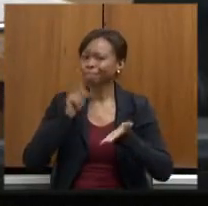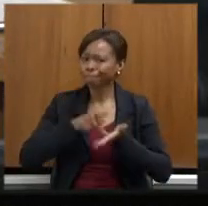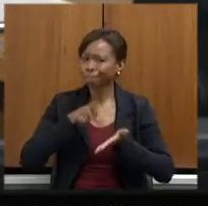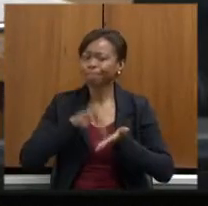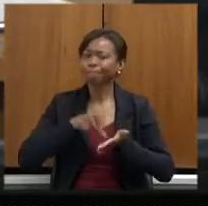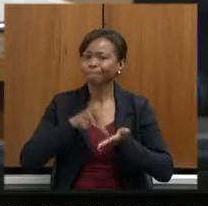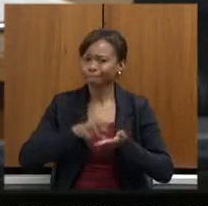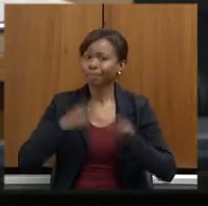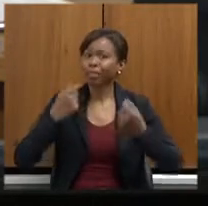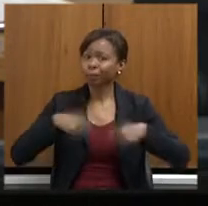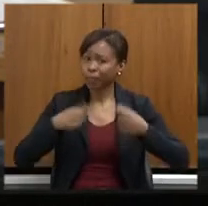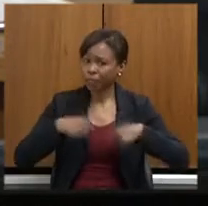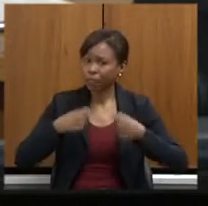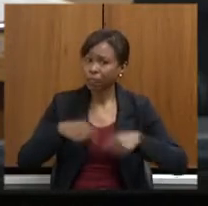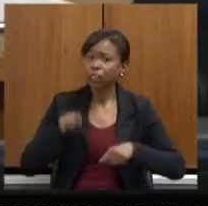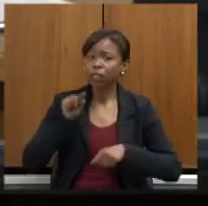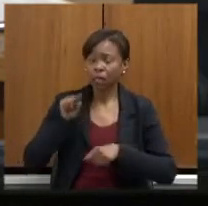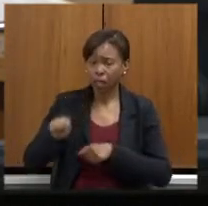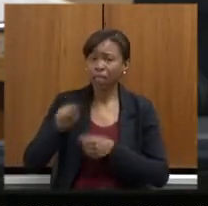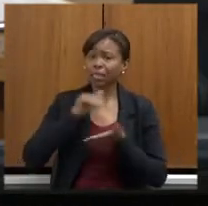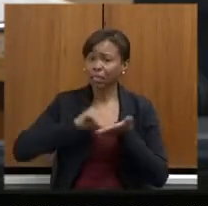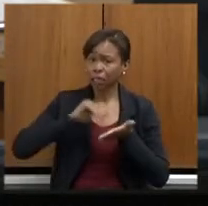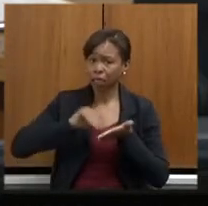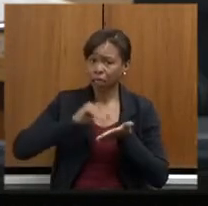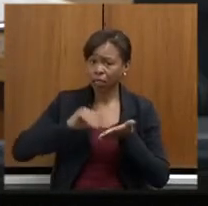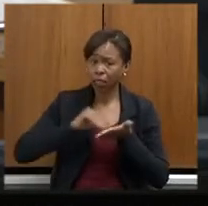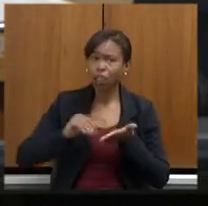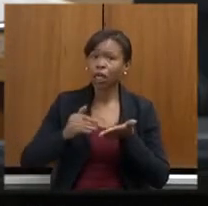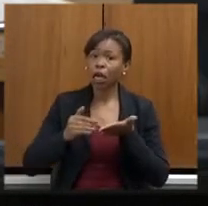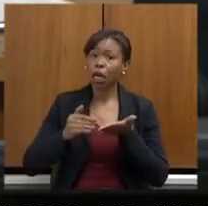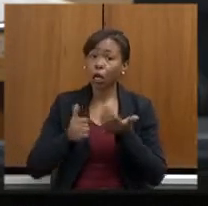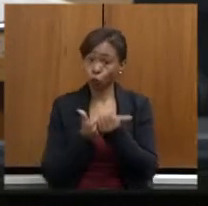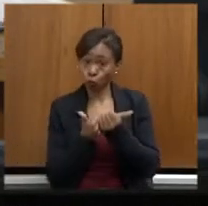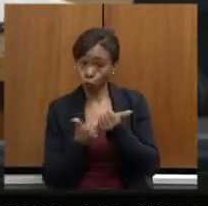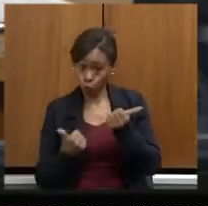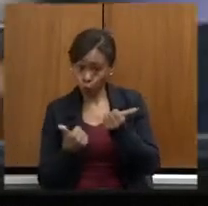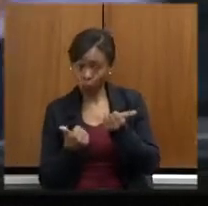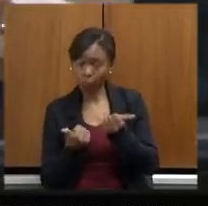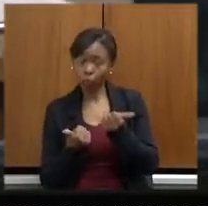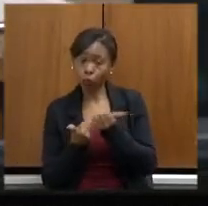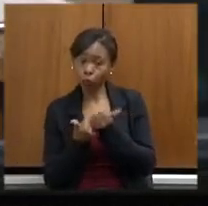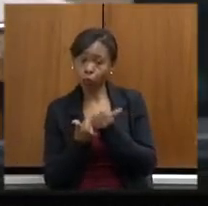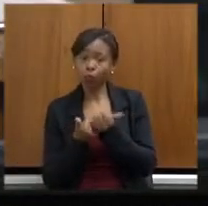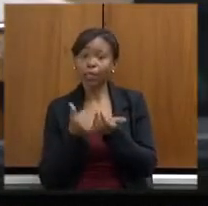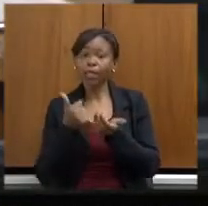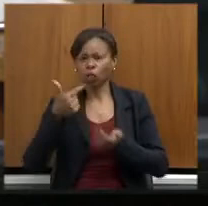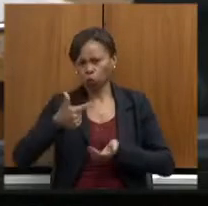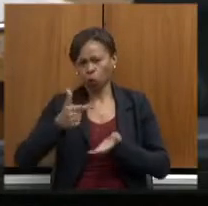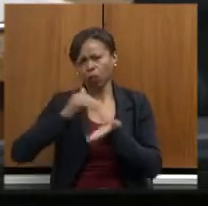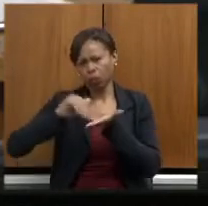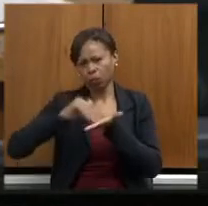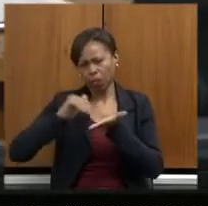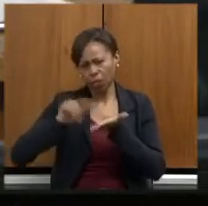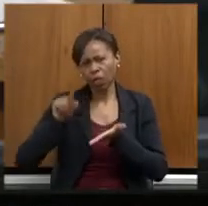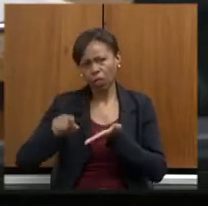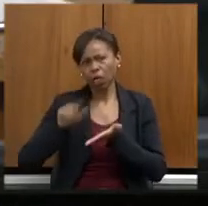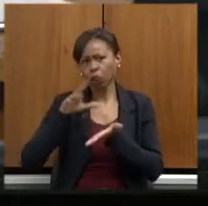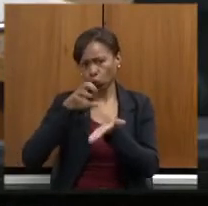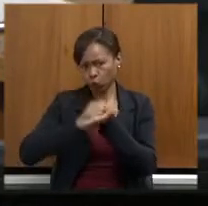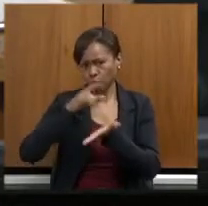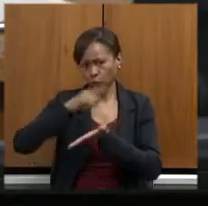fortalecer a subsecretaria de acusação fundiária criada recentemente para que este trabalho tenha continuidade porque ele é um